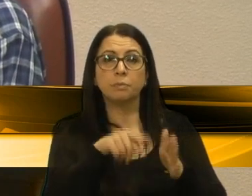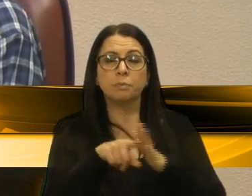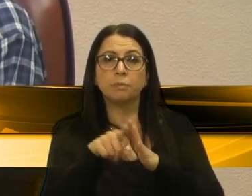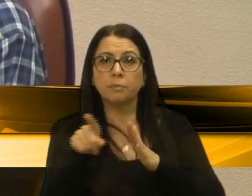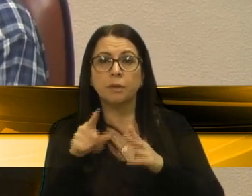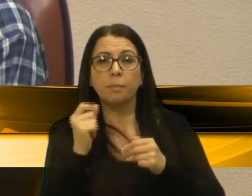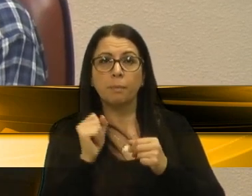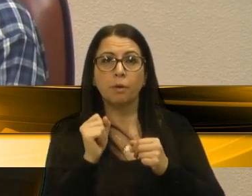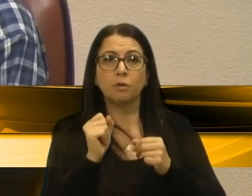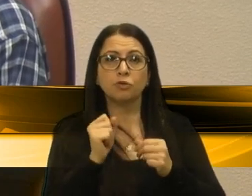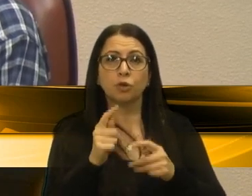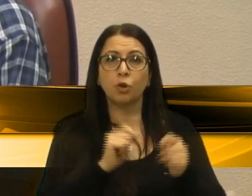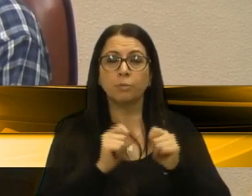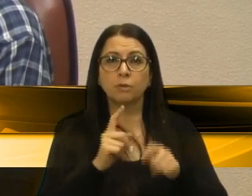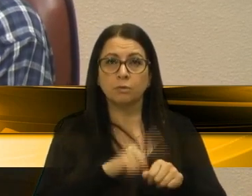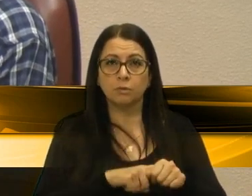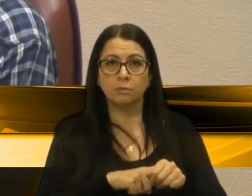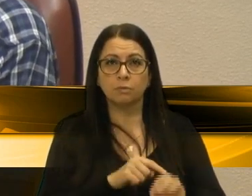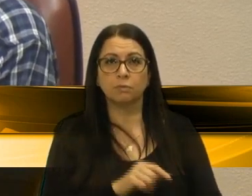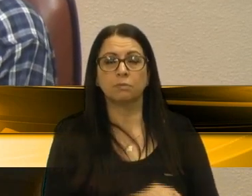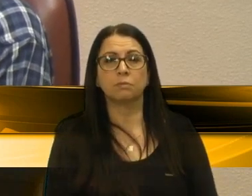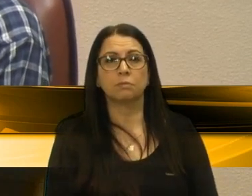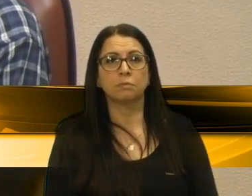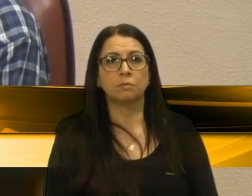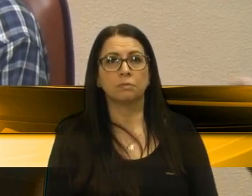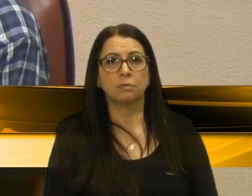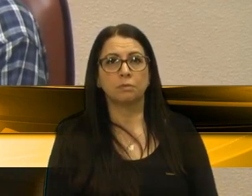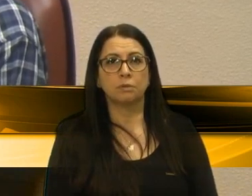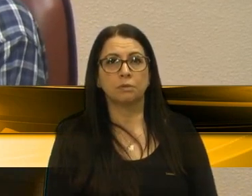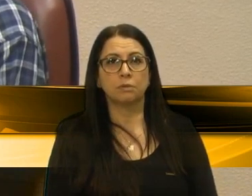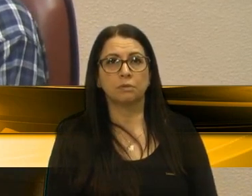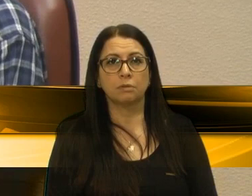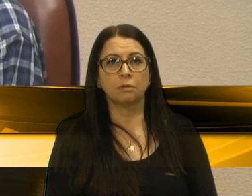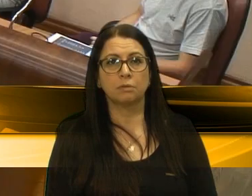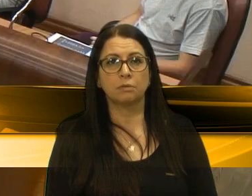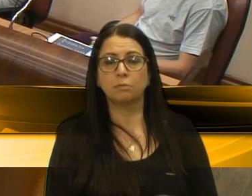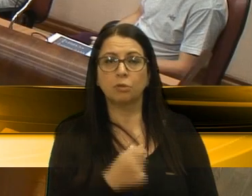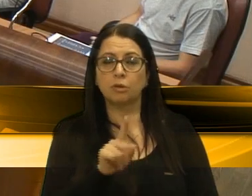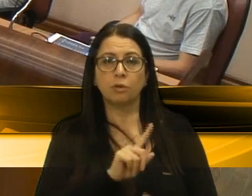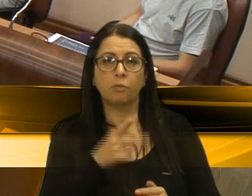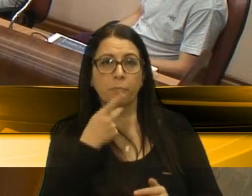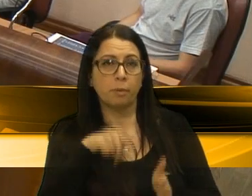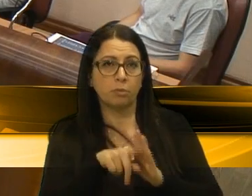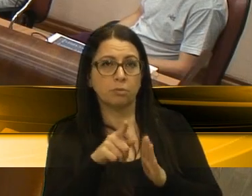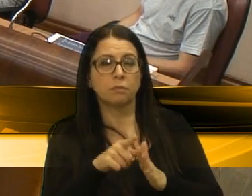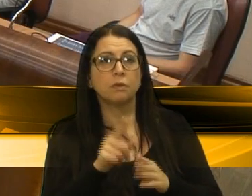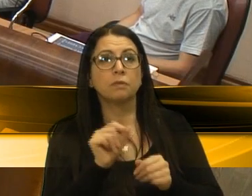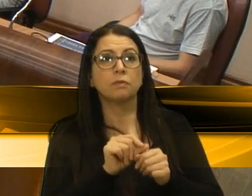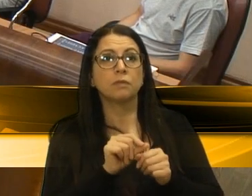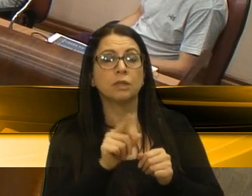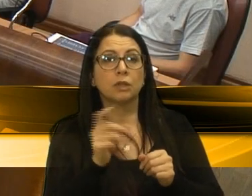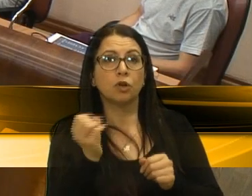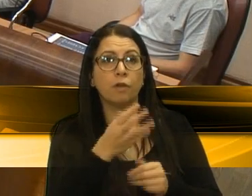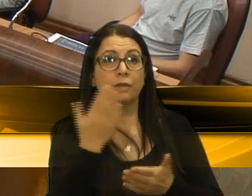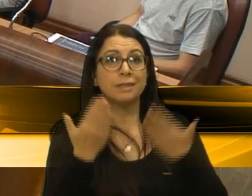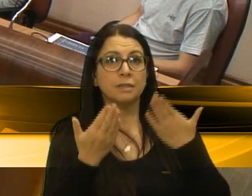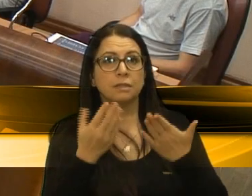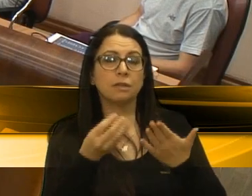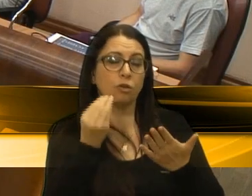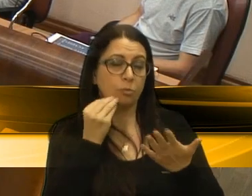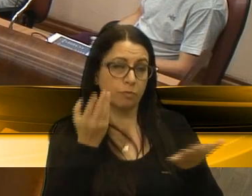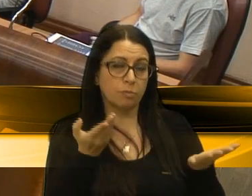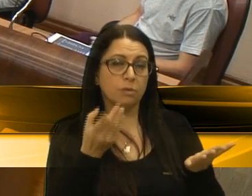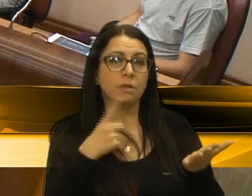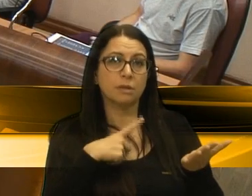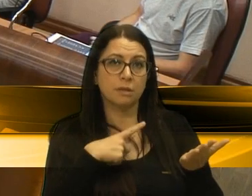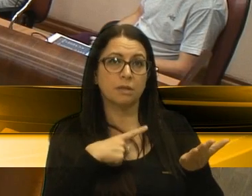se sendo contemplados, podem economizar esse tempo aí. Pode abrir mão. Só finalizando, então, dizer que essa nova licitação, obviamente, tem